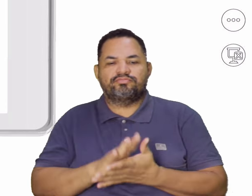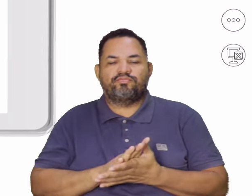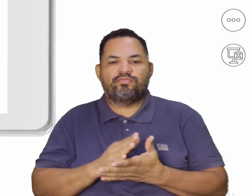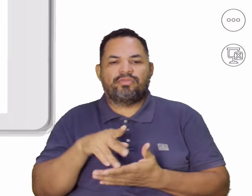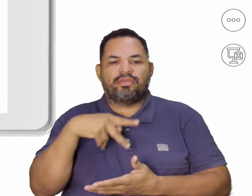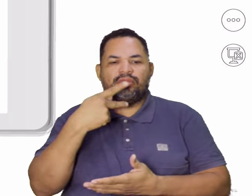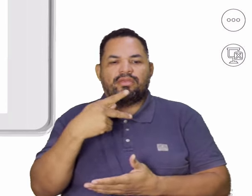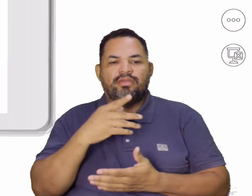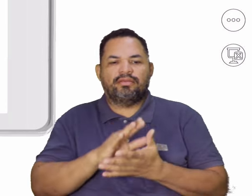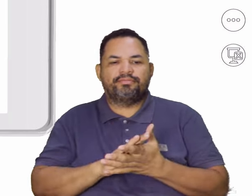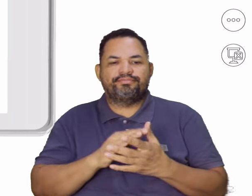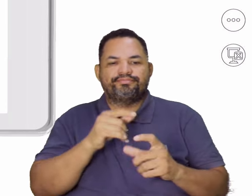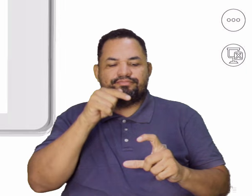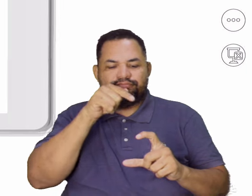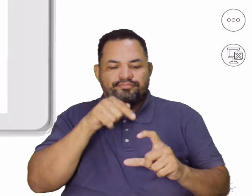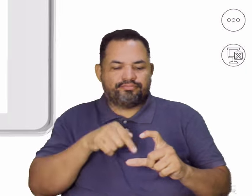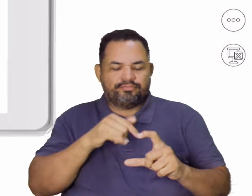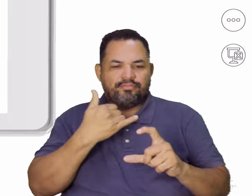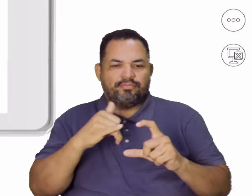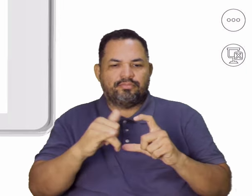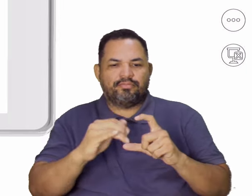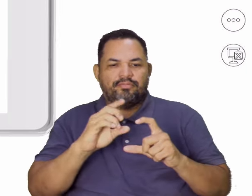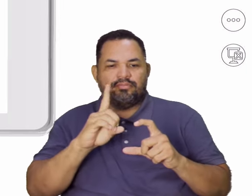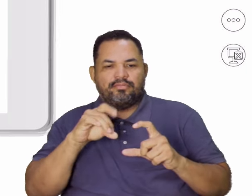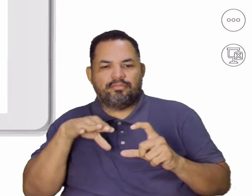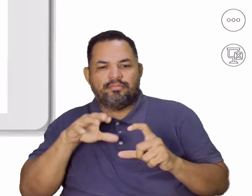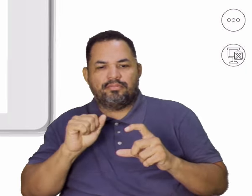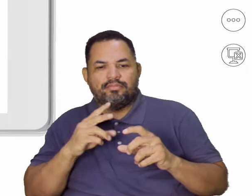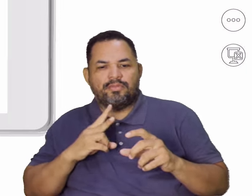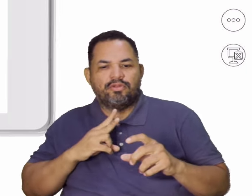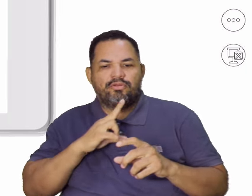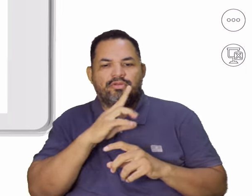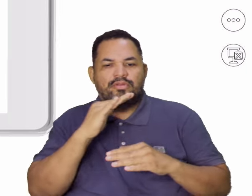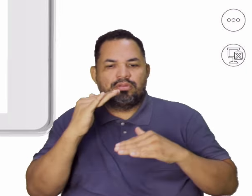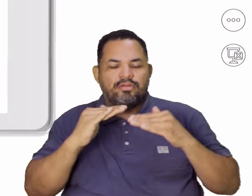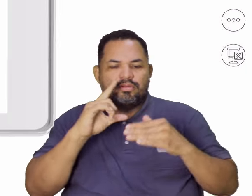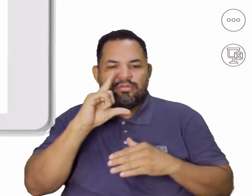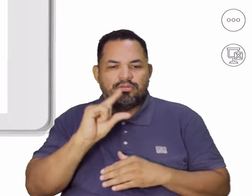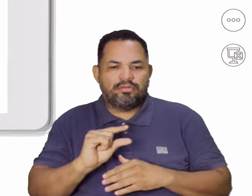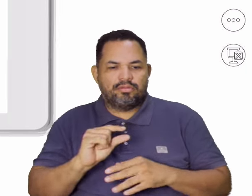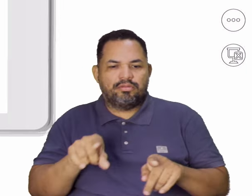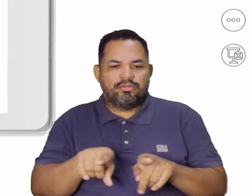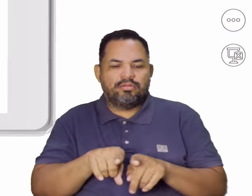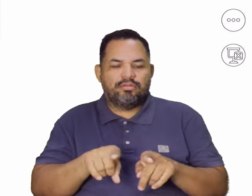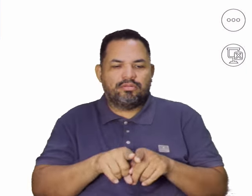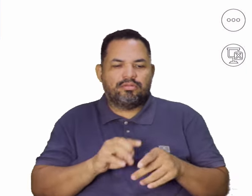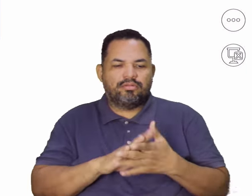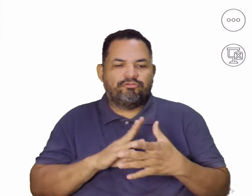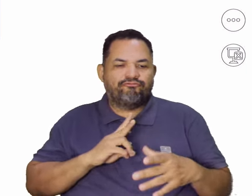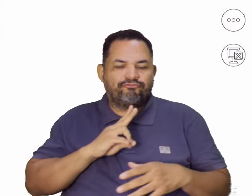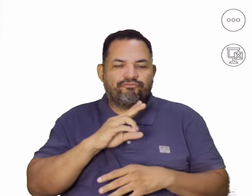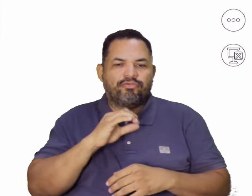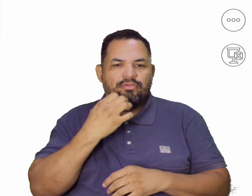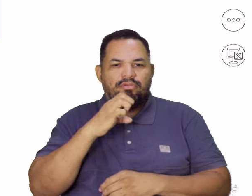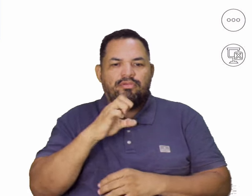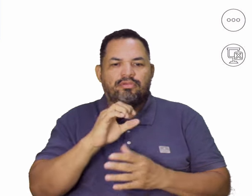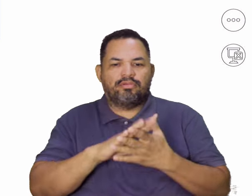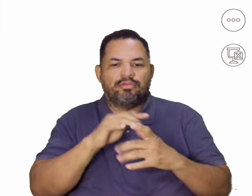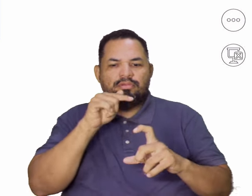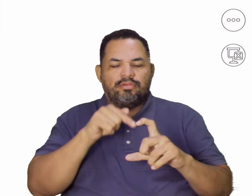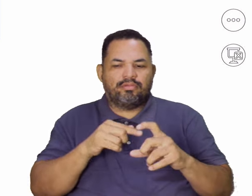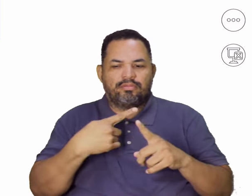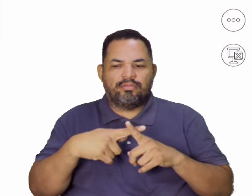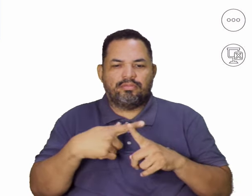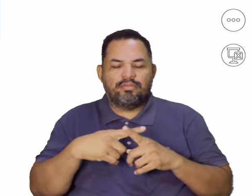vamos falar sobre a pilha de Daniel potencial padrão de redução potencial elétrico das pilhas